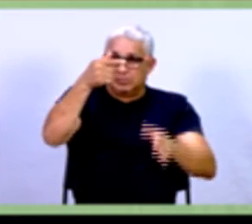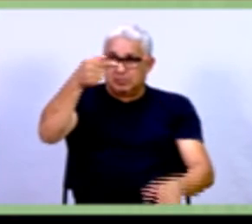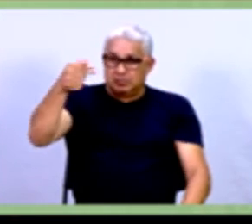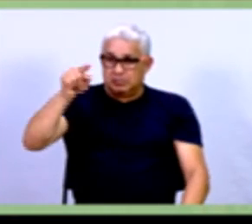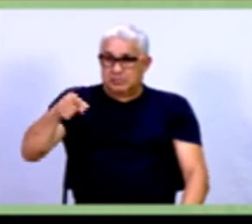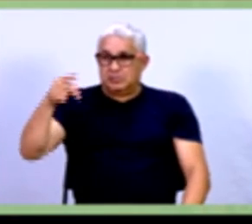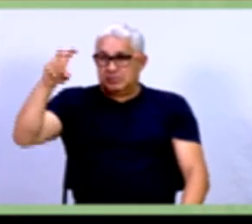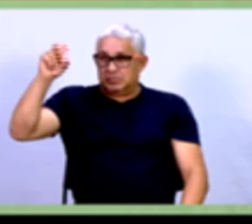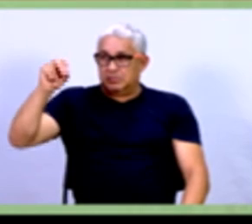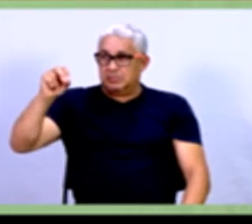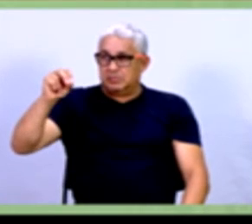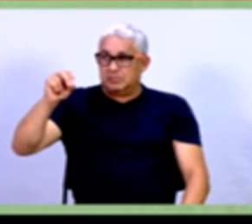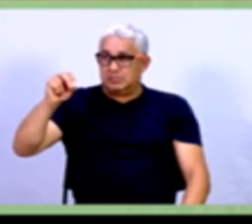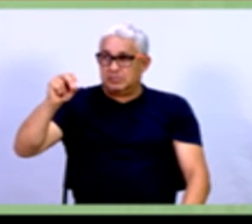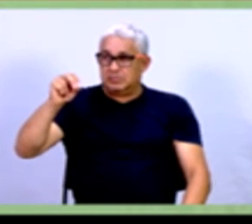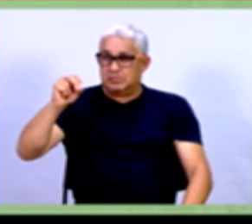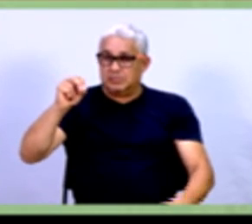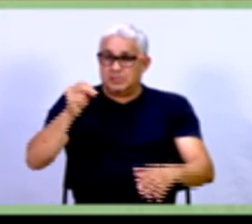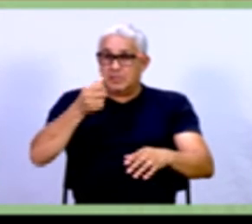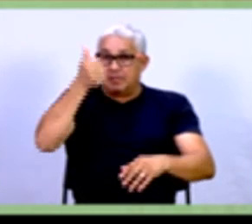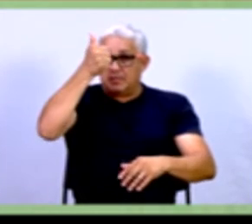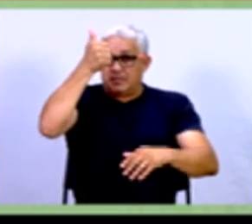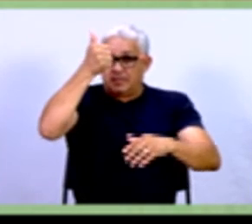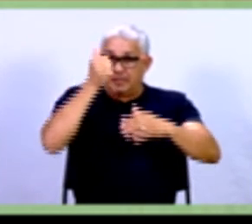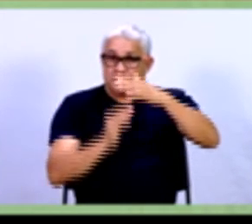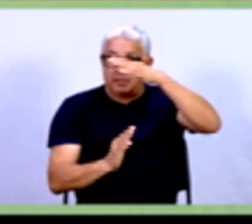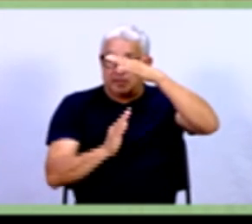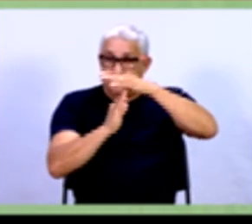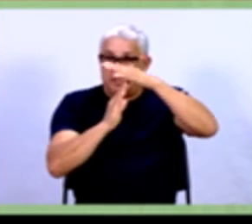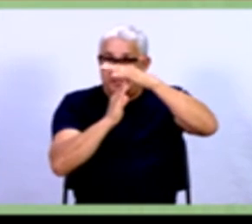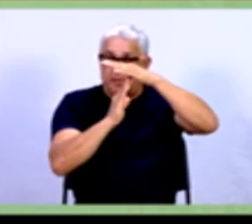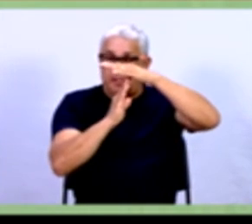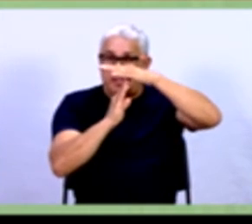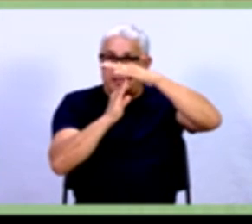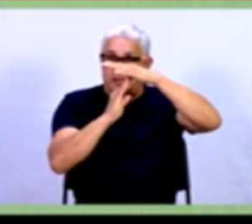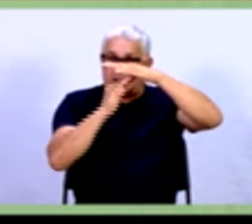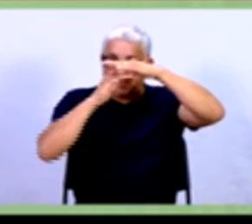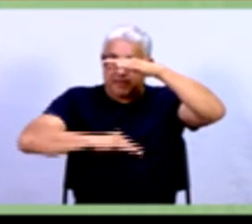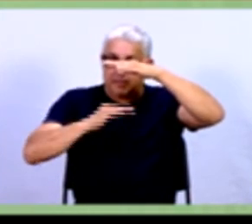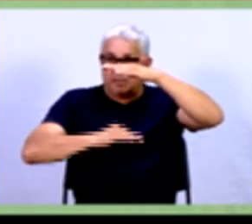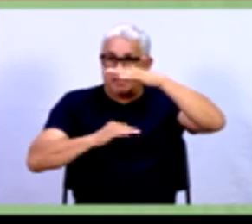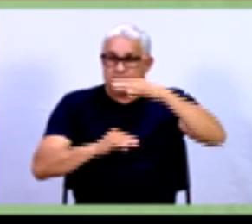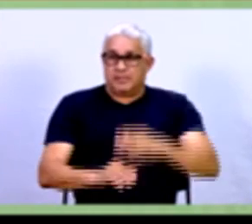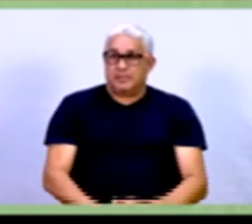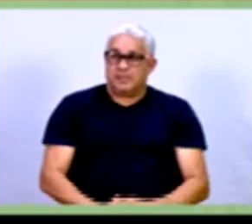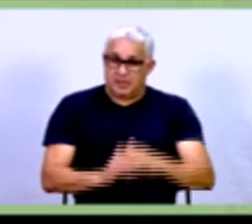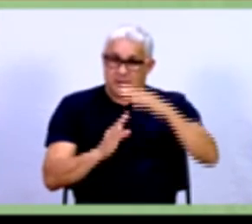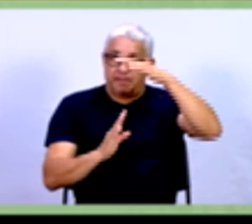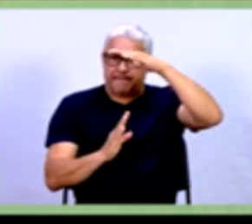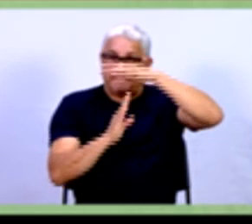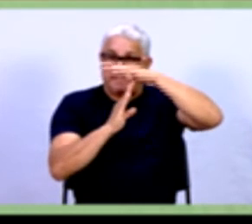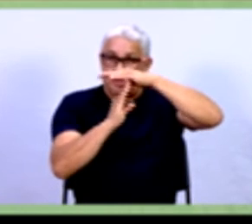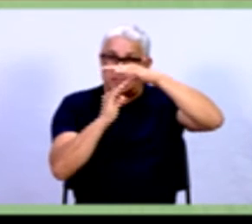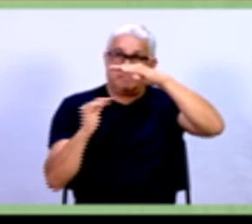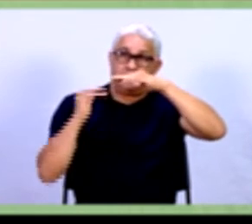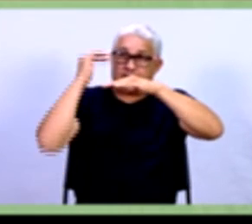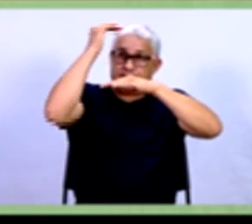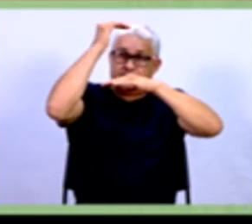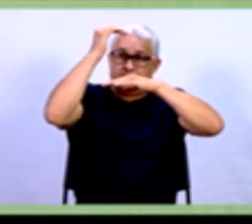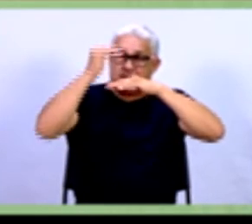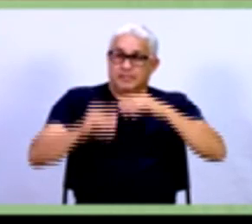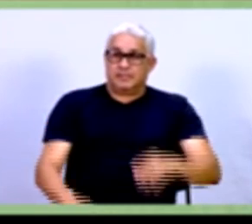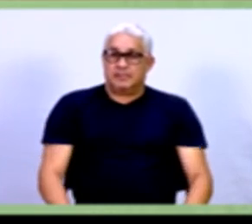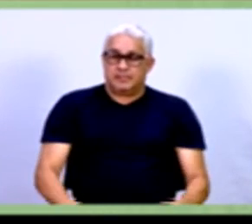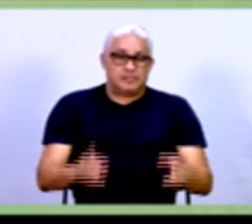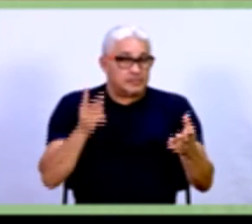do nosso primeiro intervalo de classe. Agora, vamos para o nosso limite superior. Vai ser a